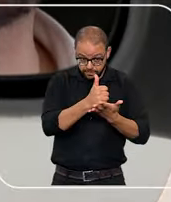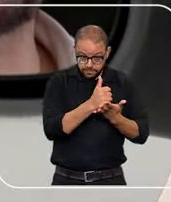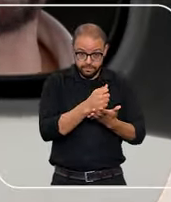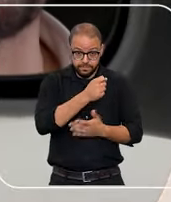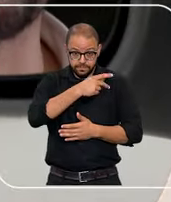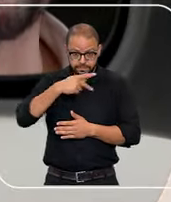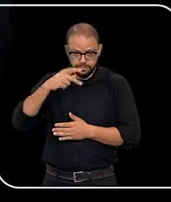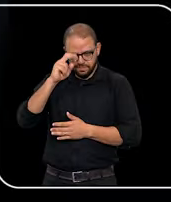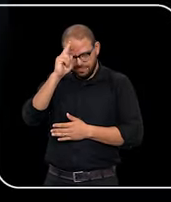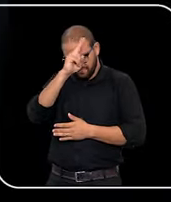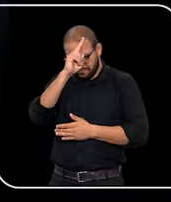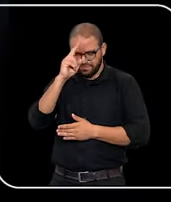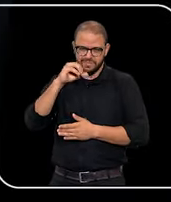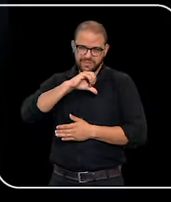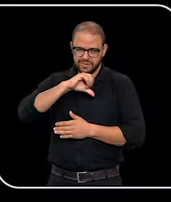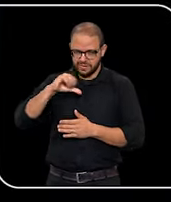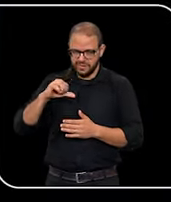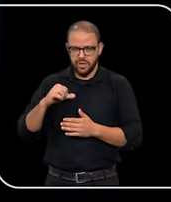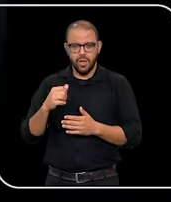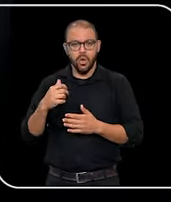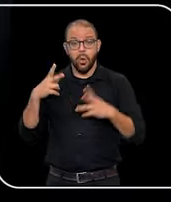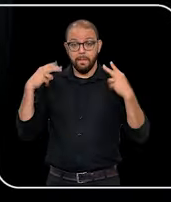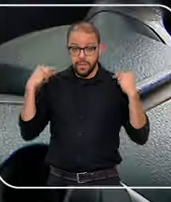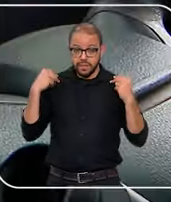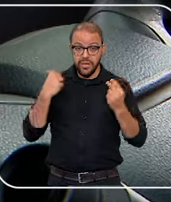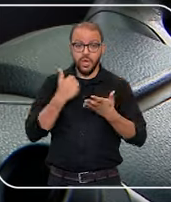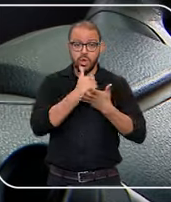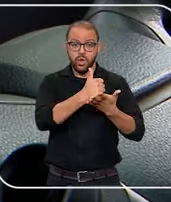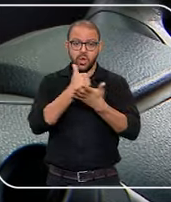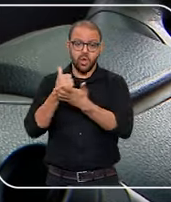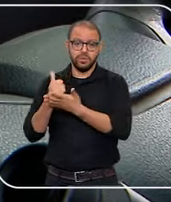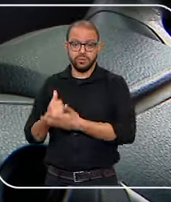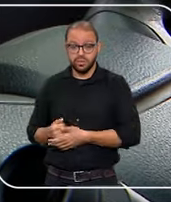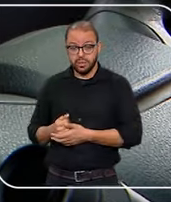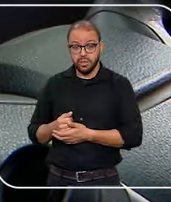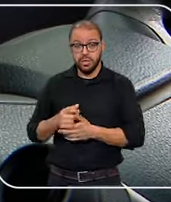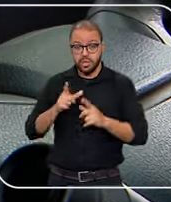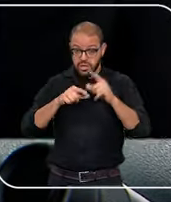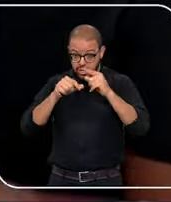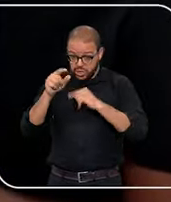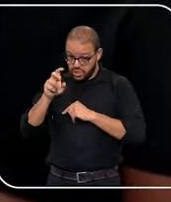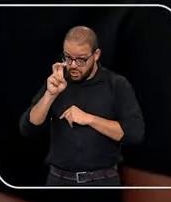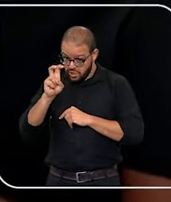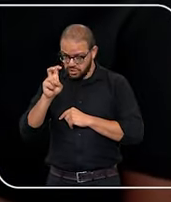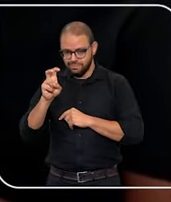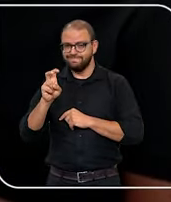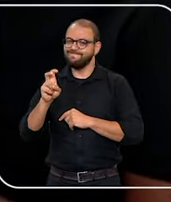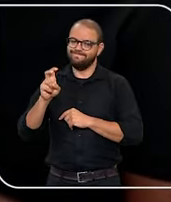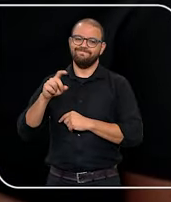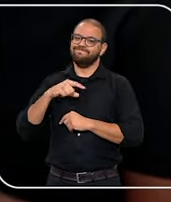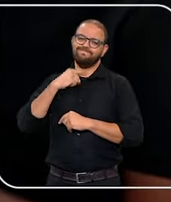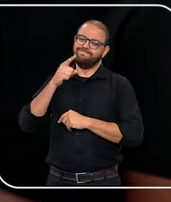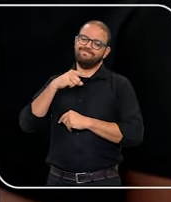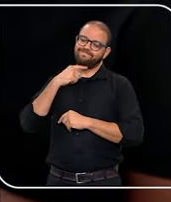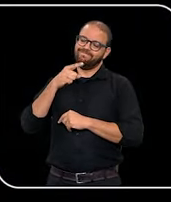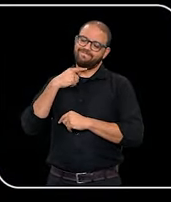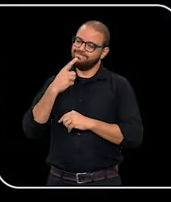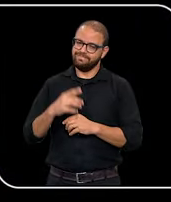Transporte por aplicativo, seja o passageiro, seja o motorista, tem muita gente que não ganha 5 estrelas.